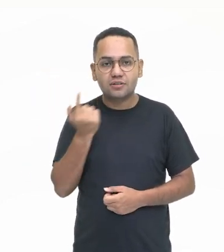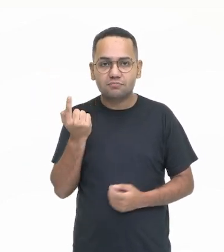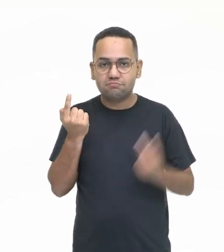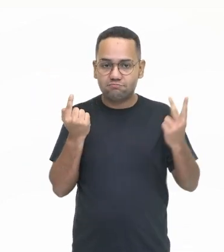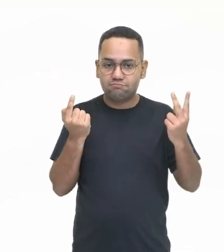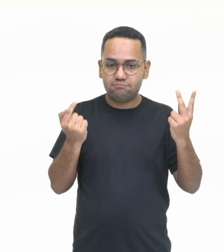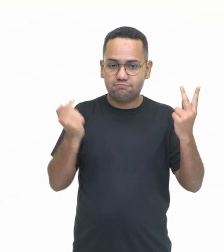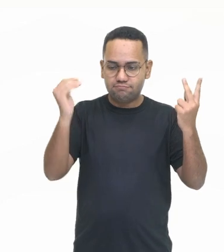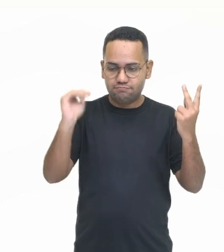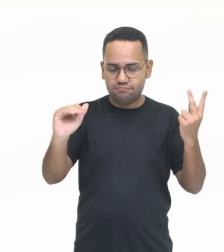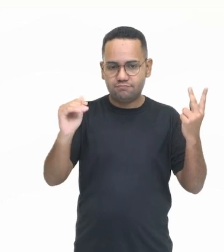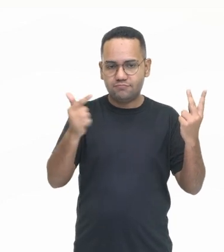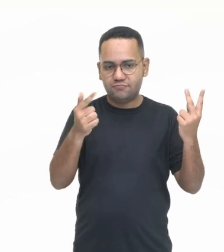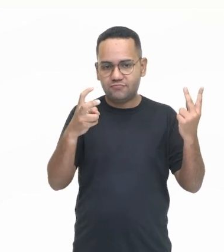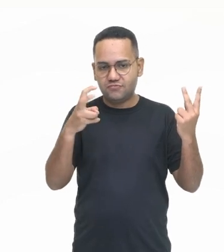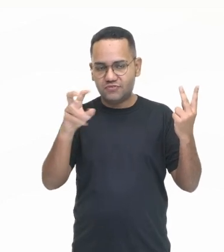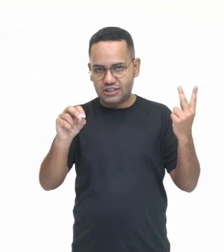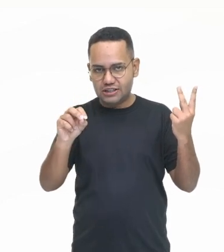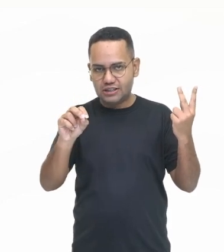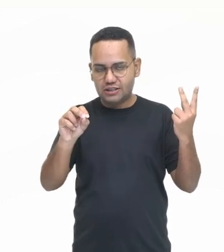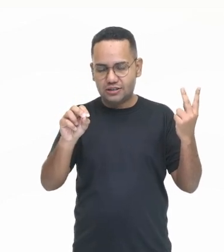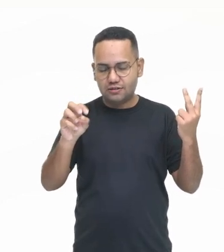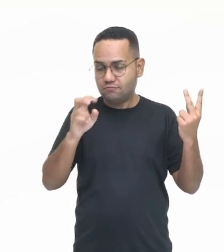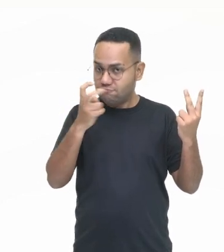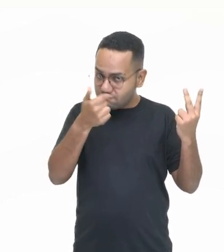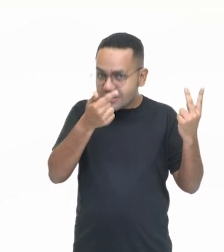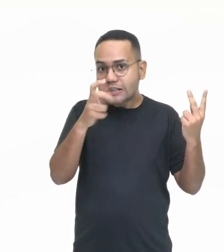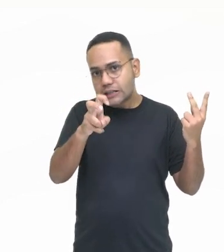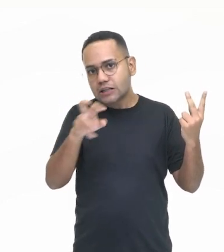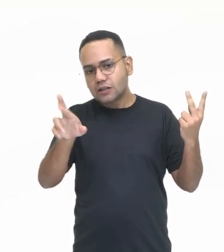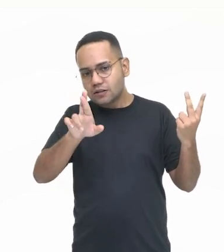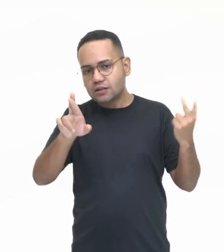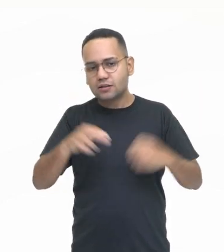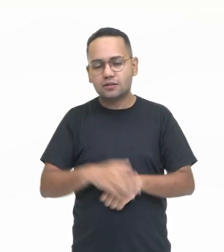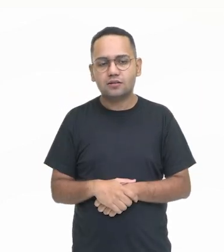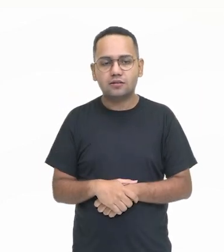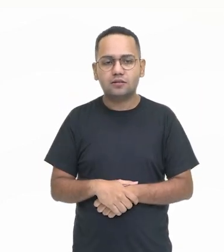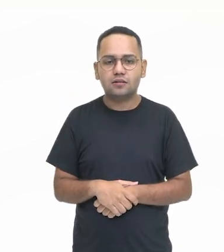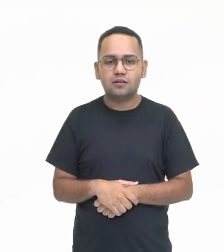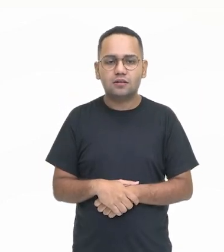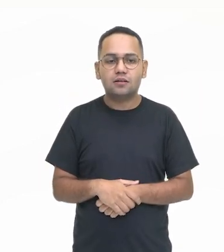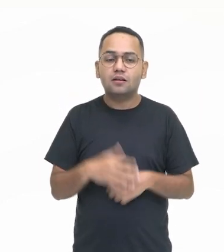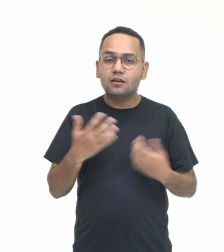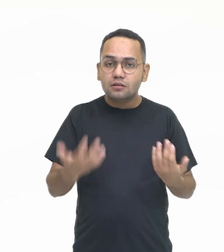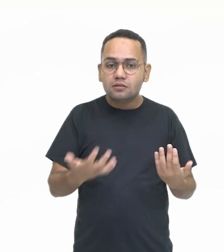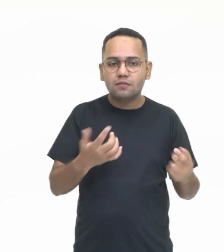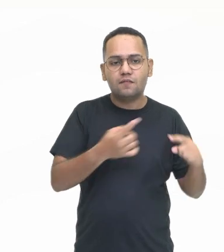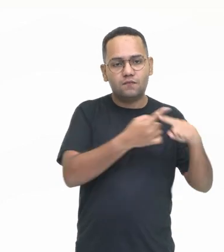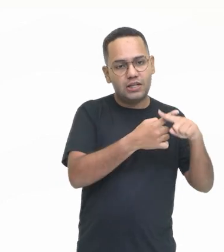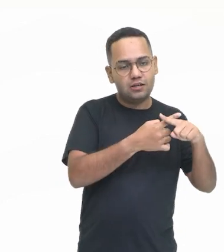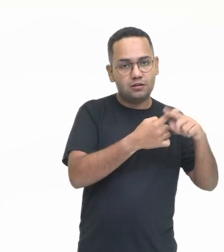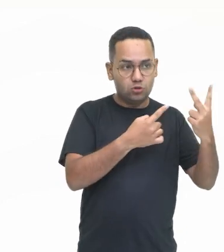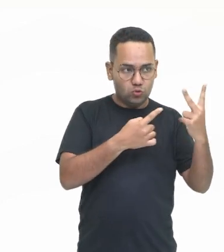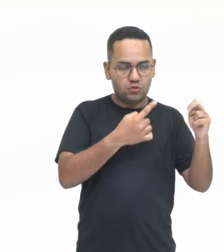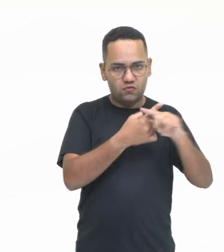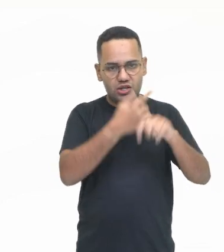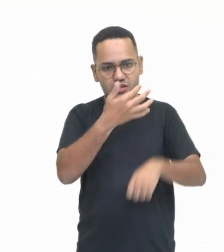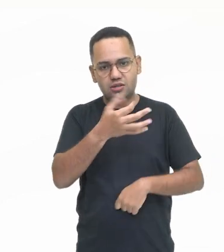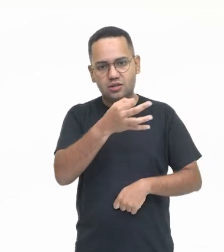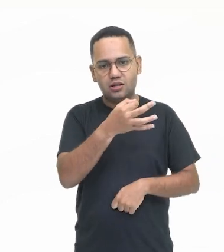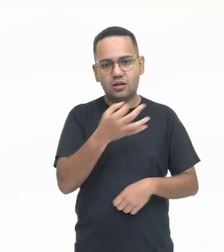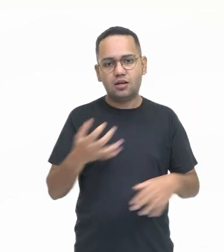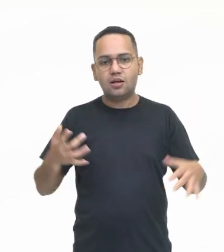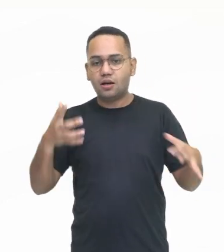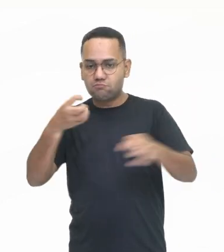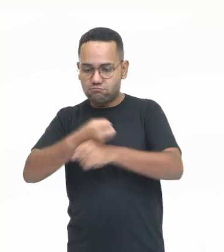R$25, né? Então, se eu multiplicar aqui também por 10, eu vou ter 20, tá? Consequentemente, eu vou ter que pagar aqui, ó, para os 20,